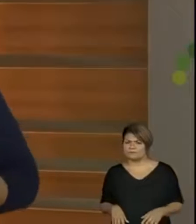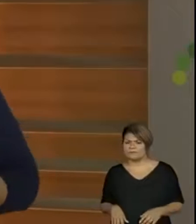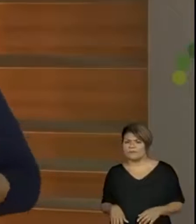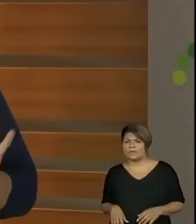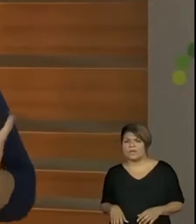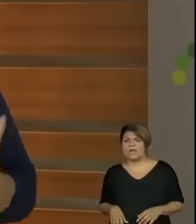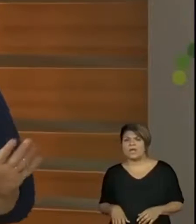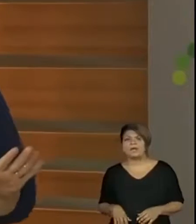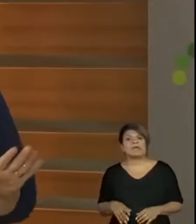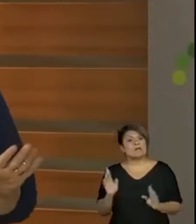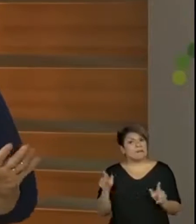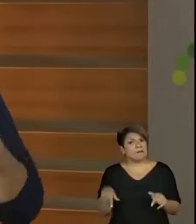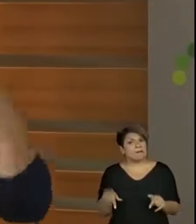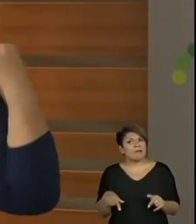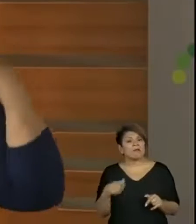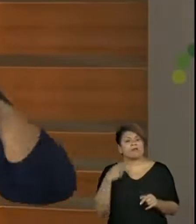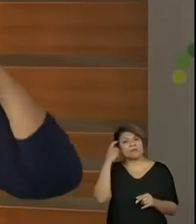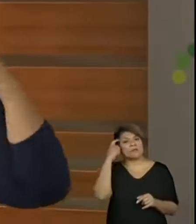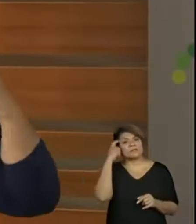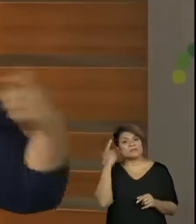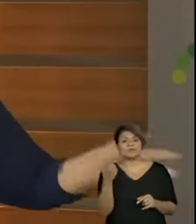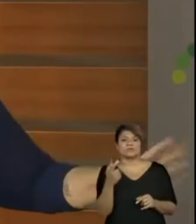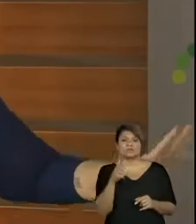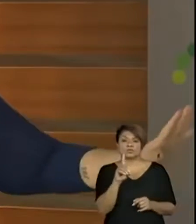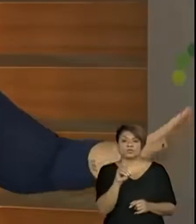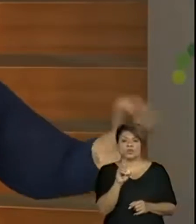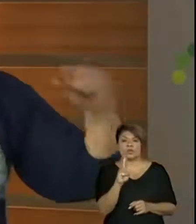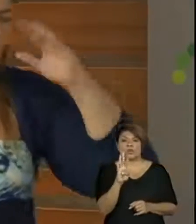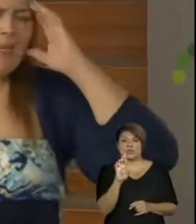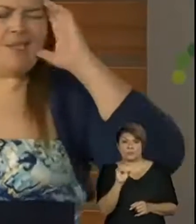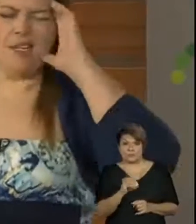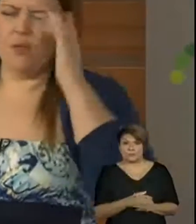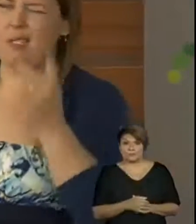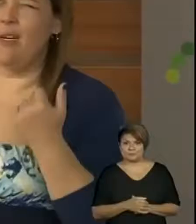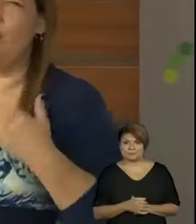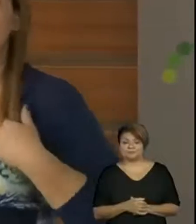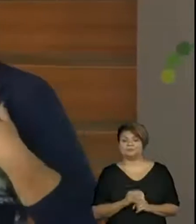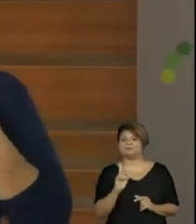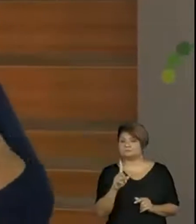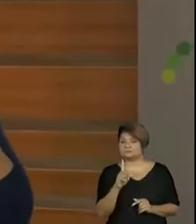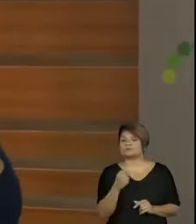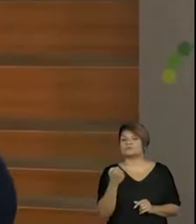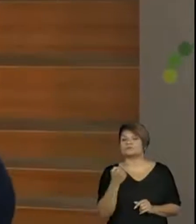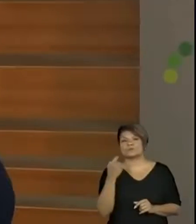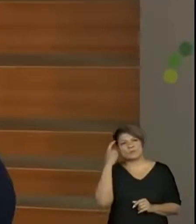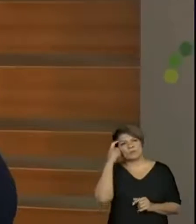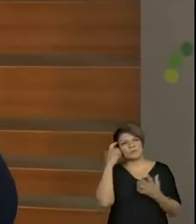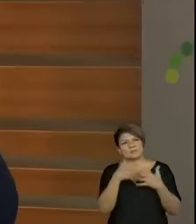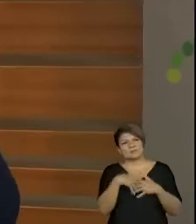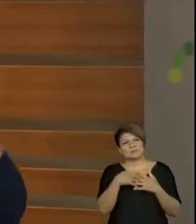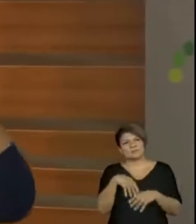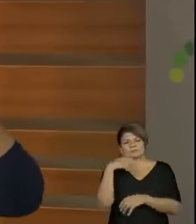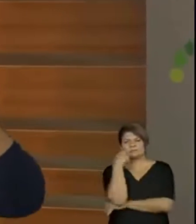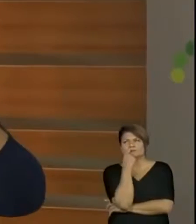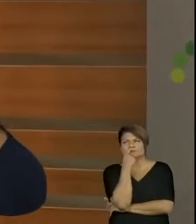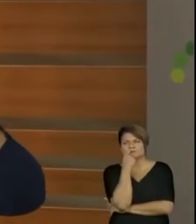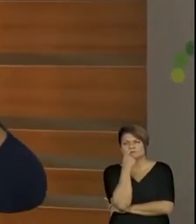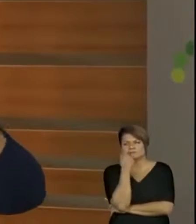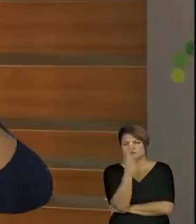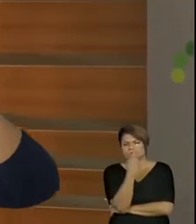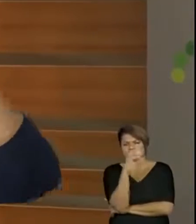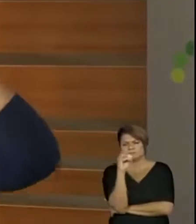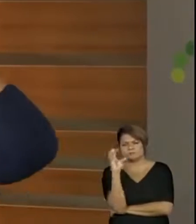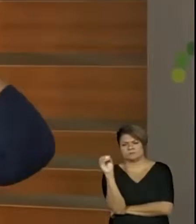já pode ajudar pensando no dobro. Se a última nota... Espera ali, professora, vamos pensar juntos. Se a última nota que eu apresentei foi a